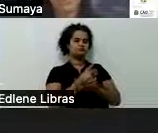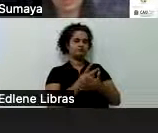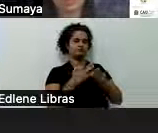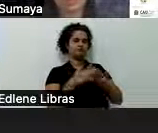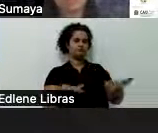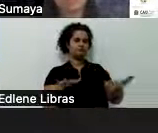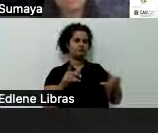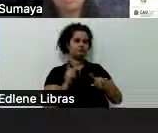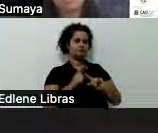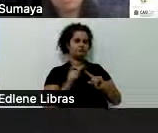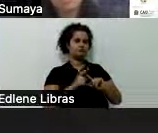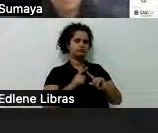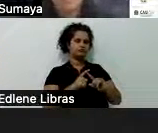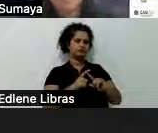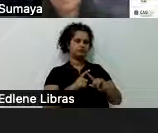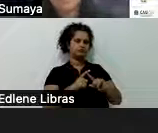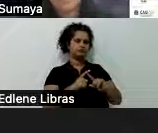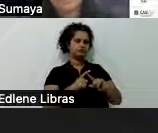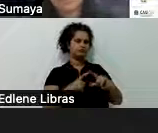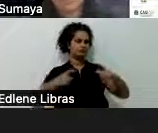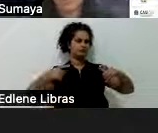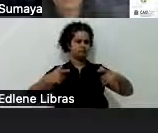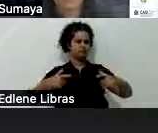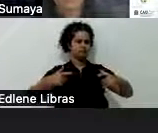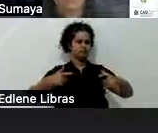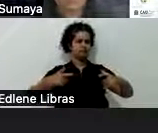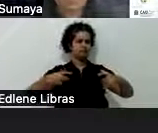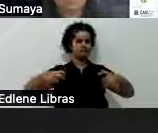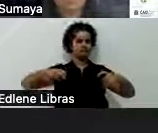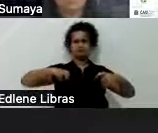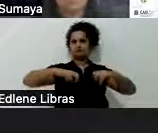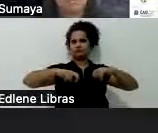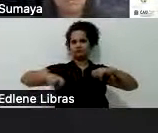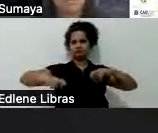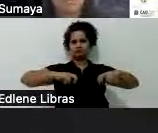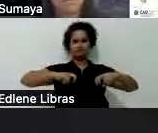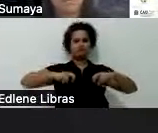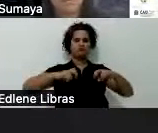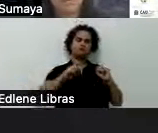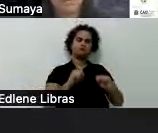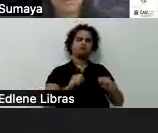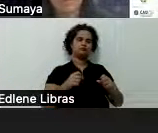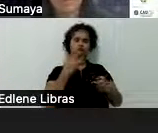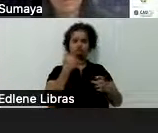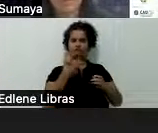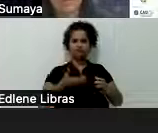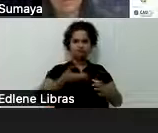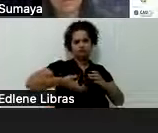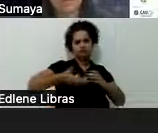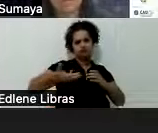Esse tipo de mesa para removível, que você pode mudar de lugar, os carros de comida, elementos